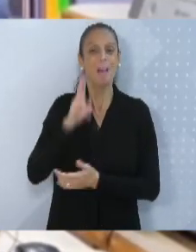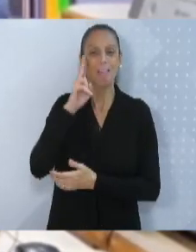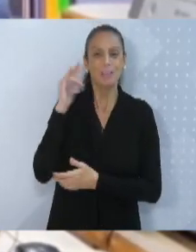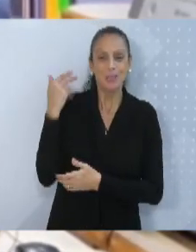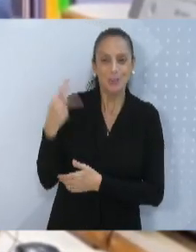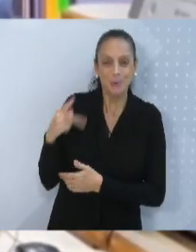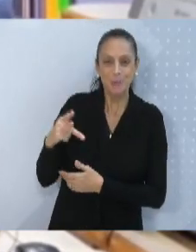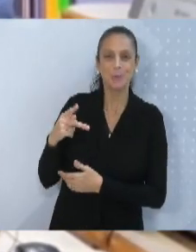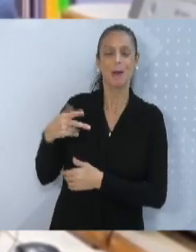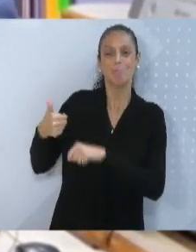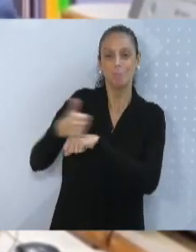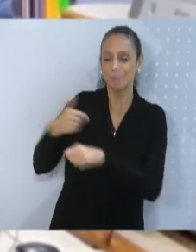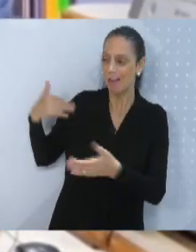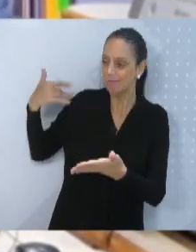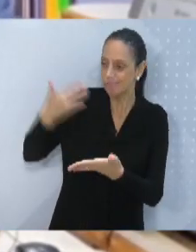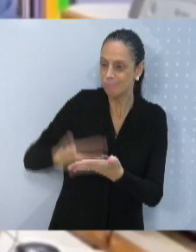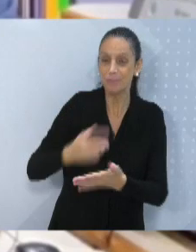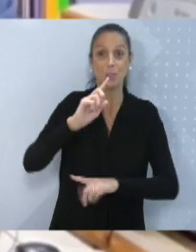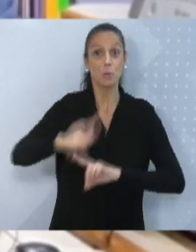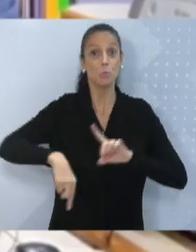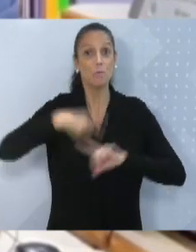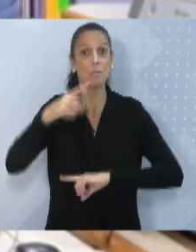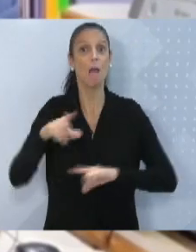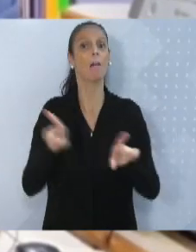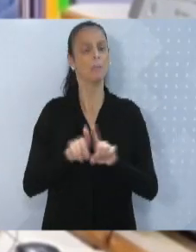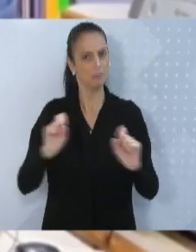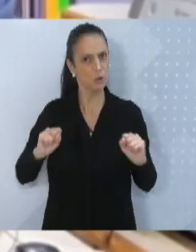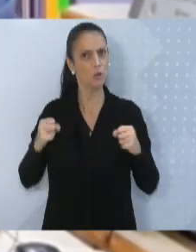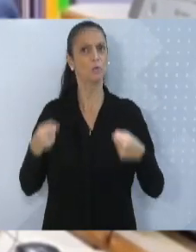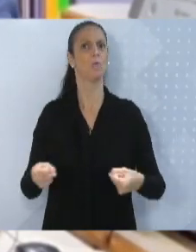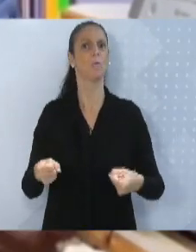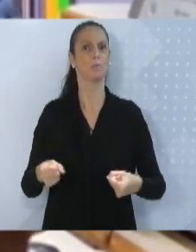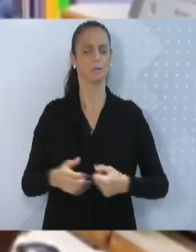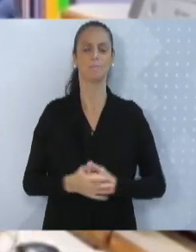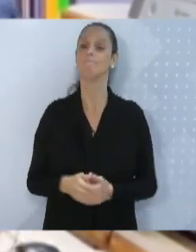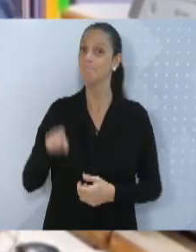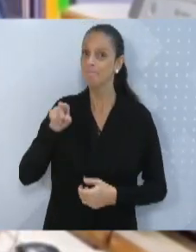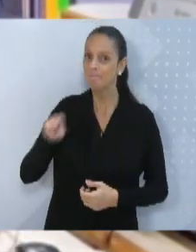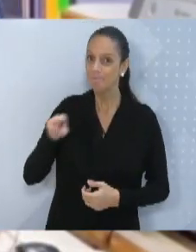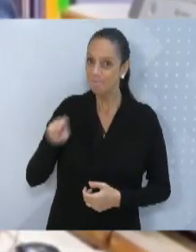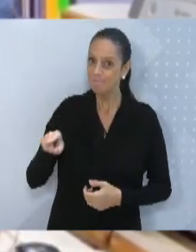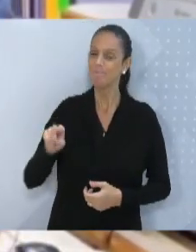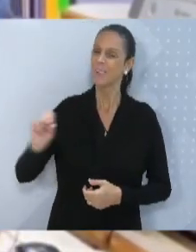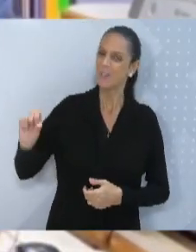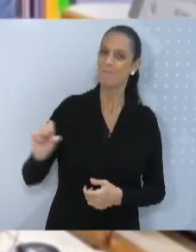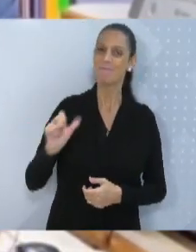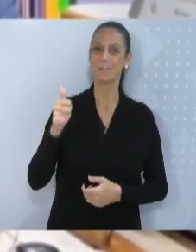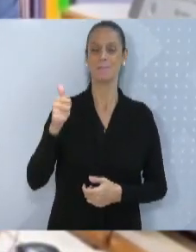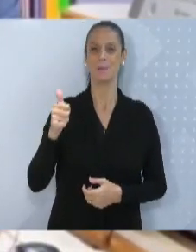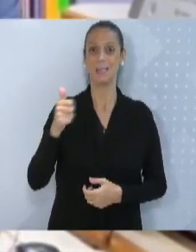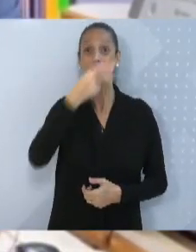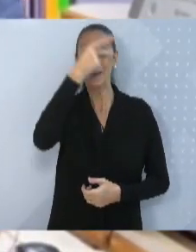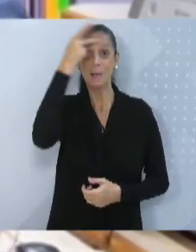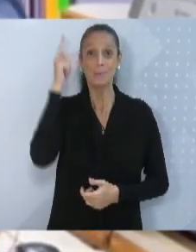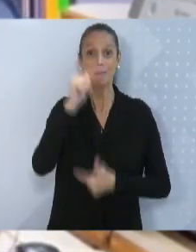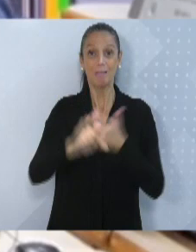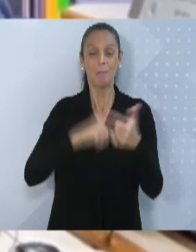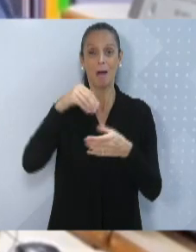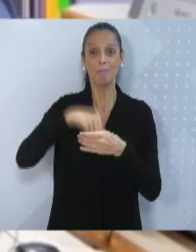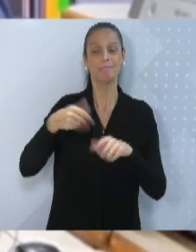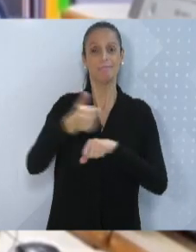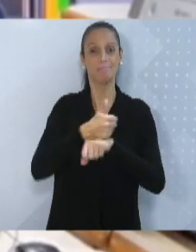é uma trajetória de muito sucesso e muita dedicação você é a primeira voz da Jovem Pan